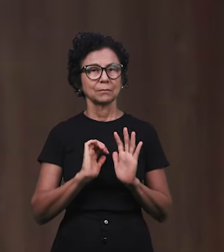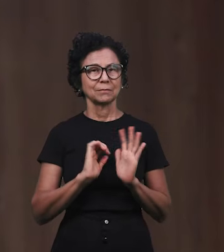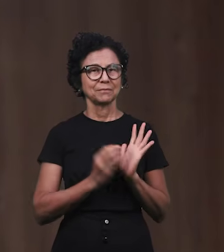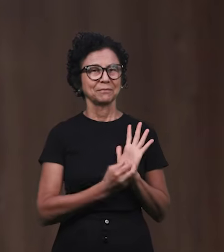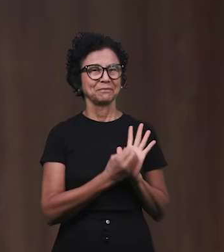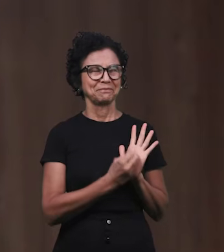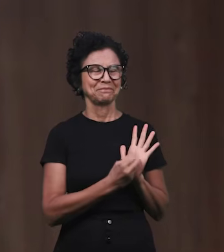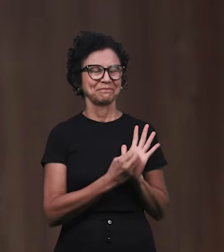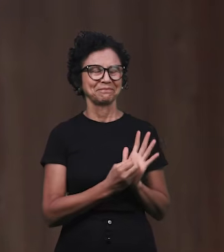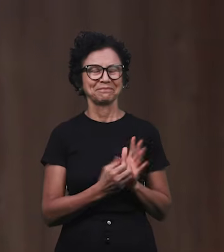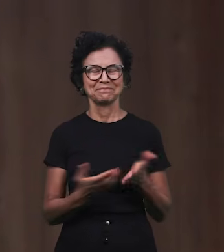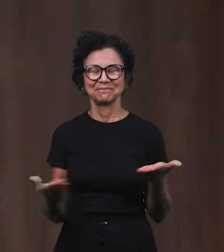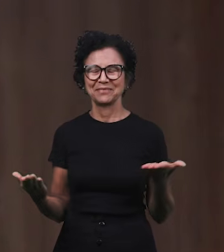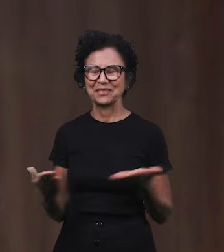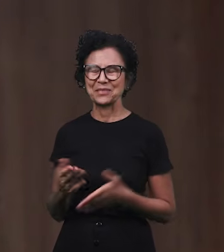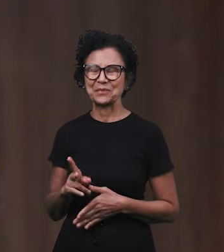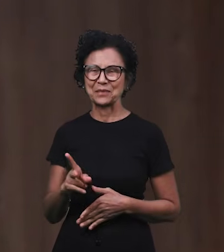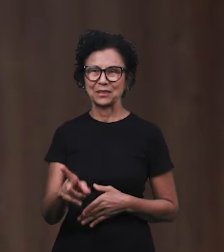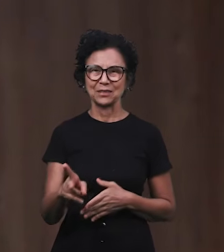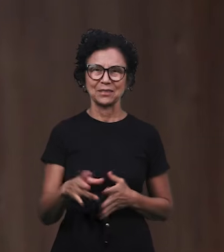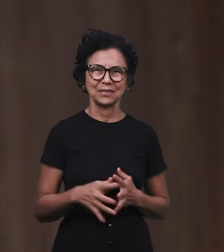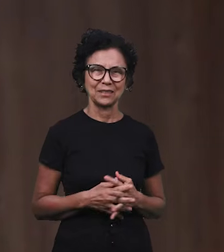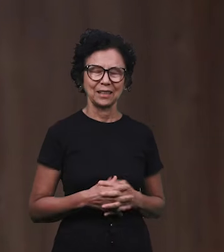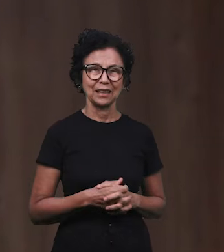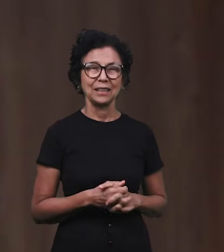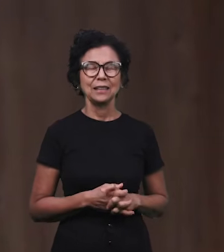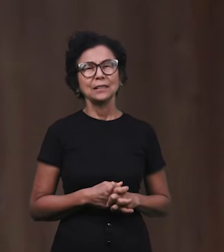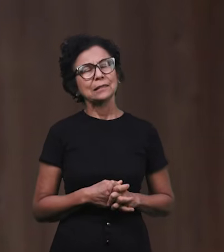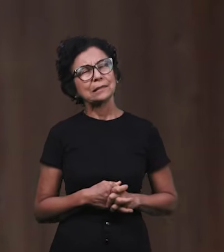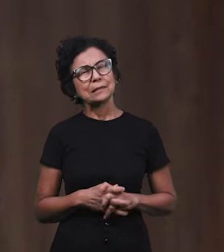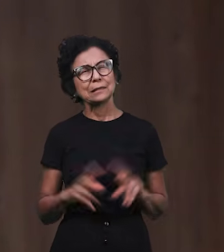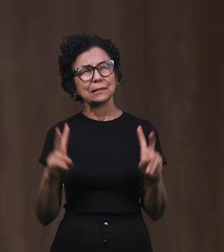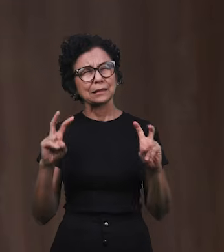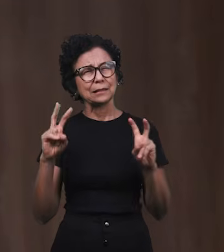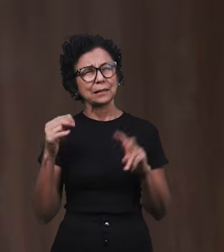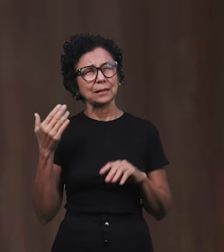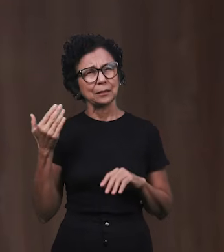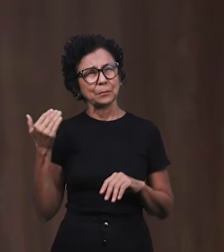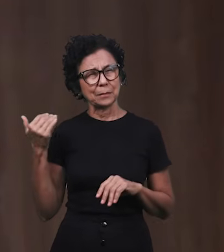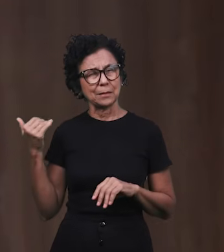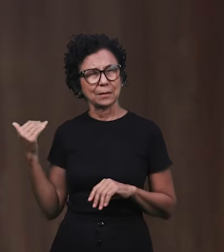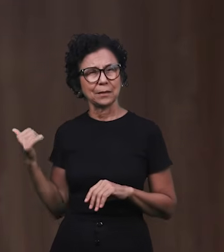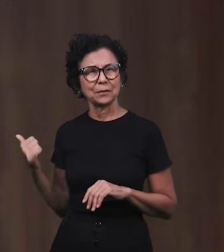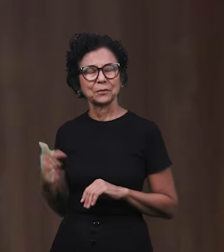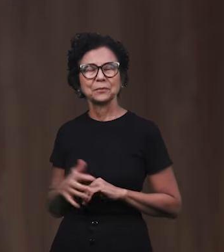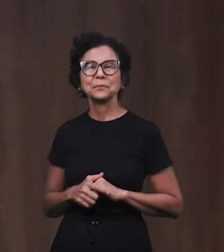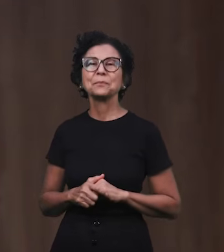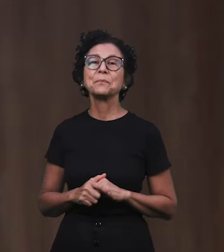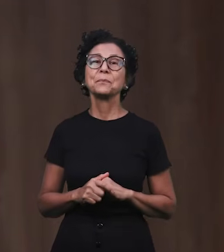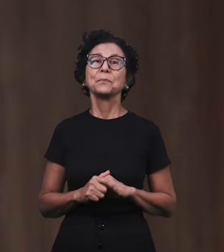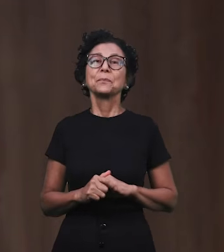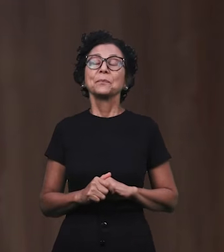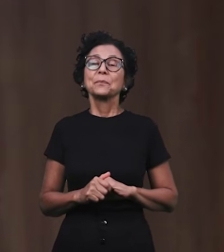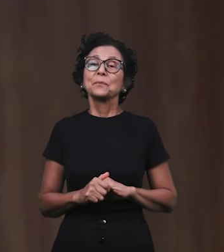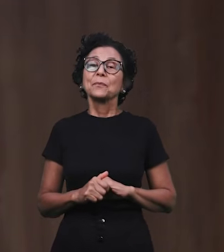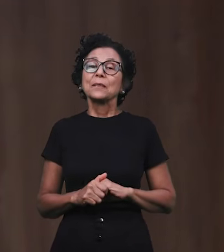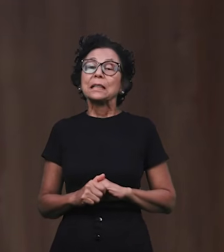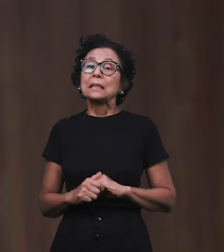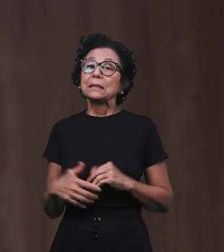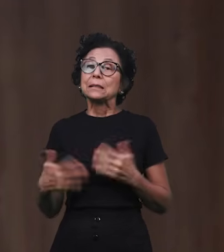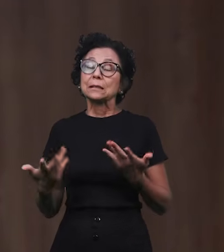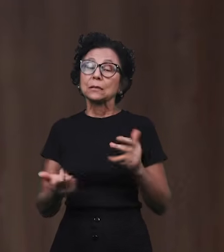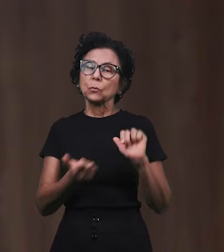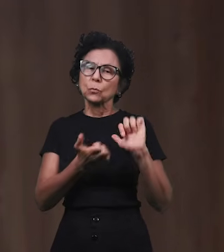Vida. E hoje nós iremos dar continuidade sobre o tema que nós estávamos falando no último episódio, sobre como